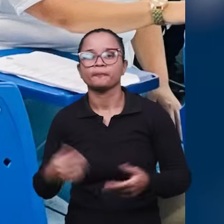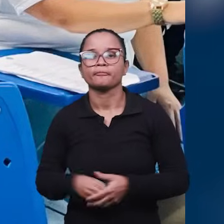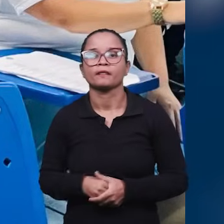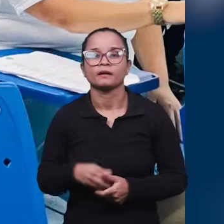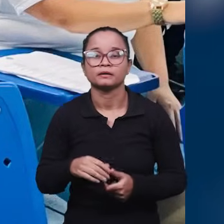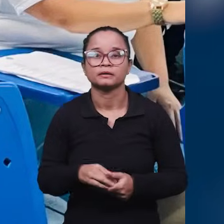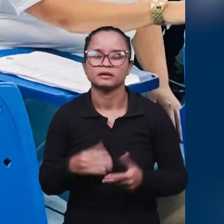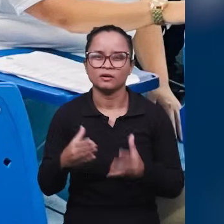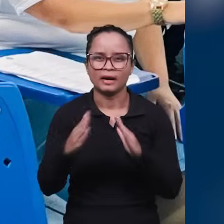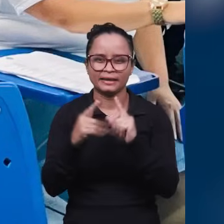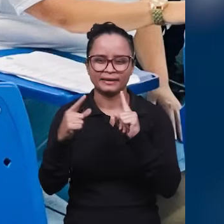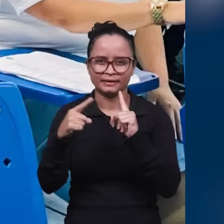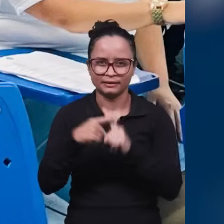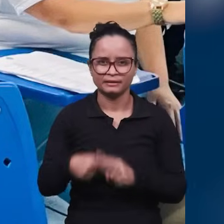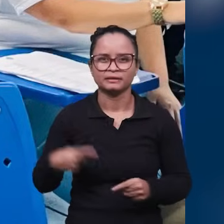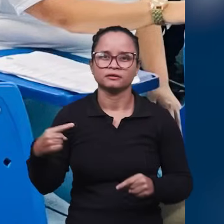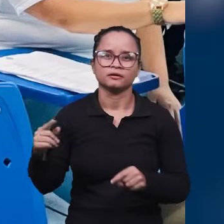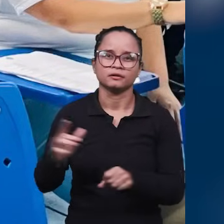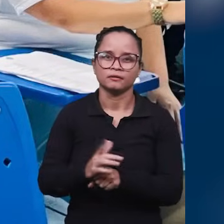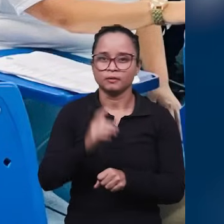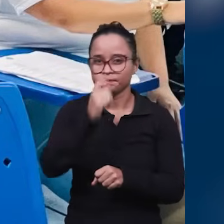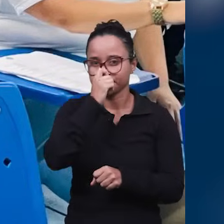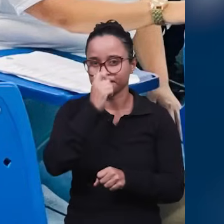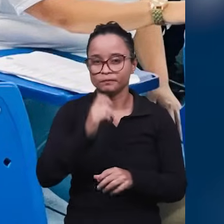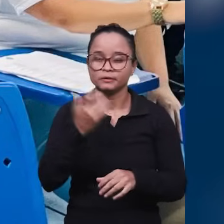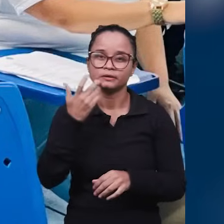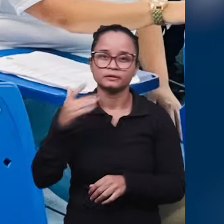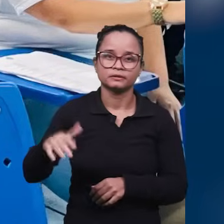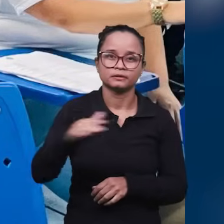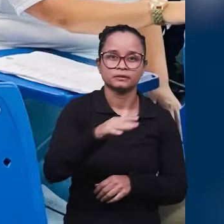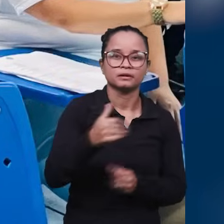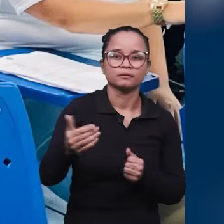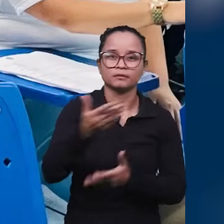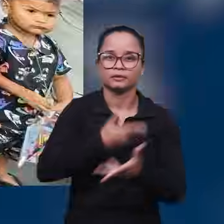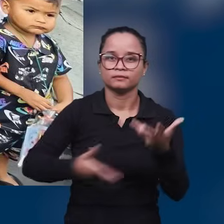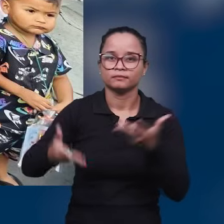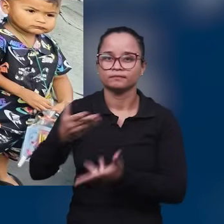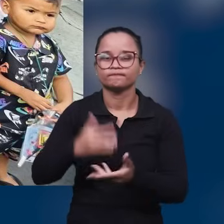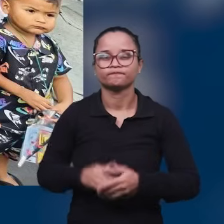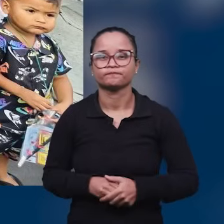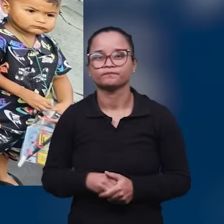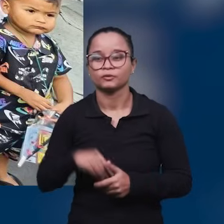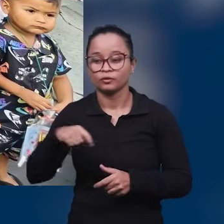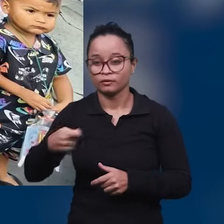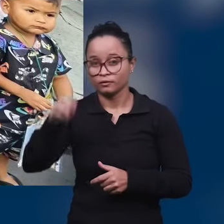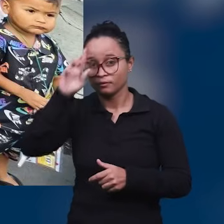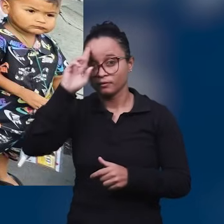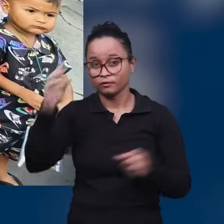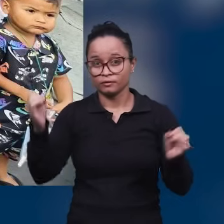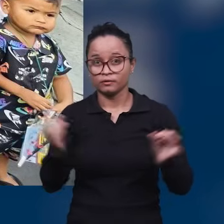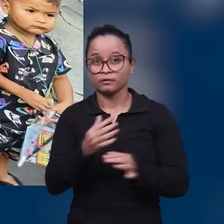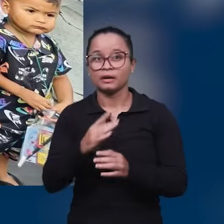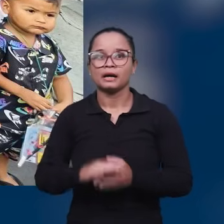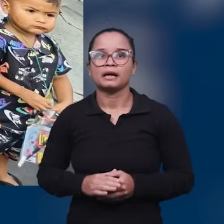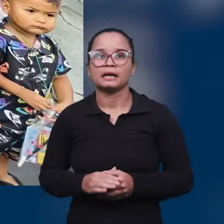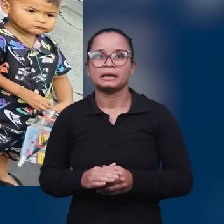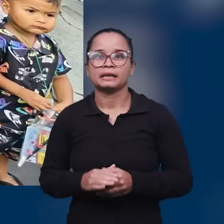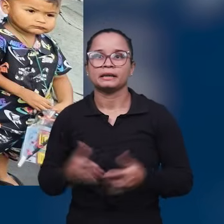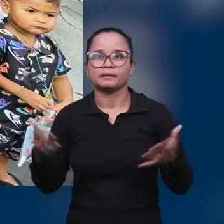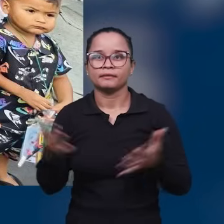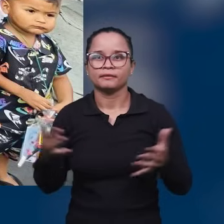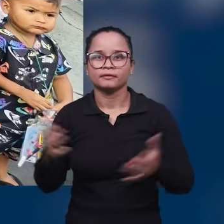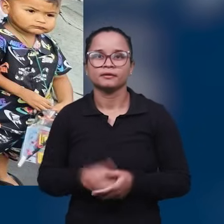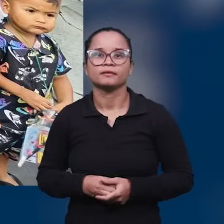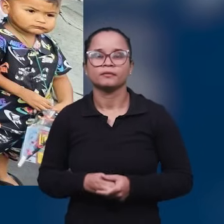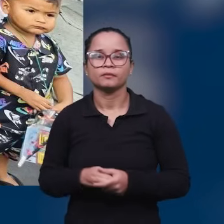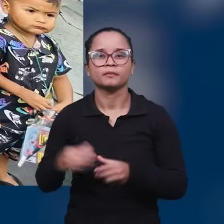Amazonino Mendes, sob o ministério do pastor Jedson Almeida, em Manaus. Ocorreu também neste final de semana o Seminário das Cias, momento de grande alegria